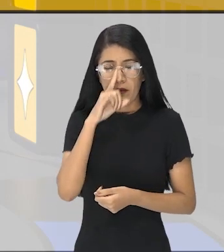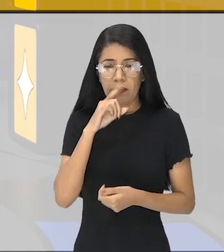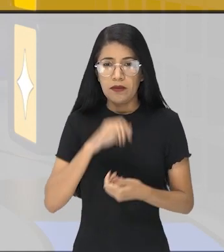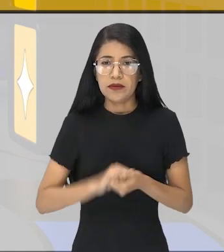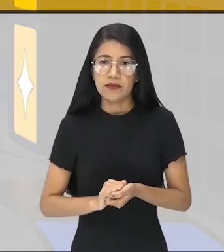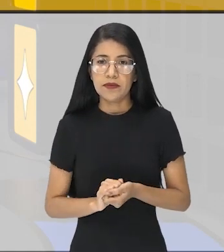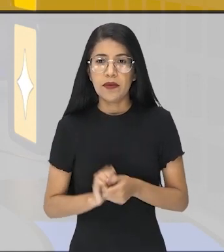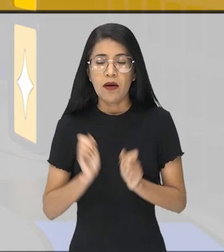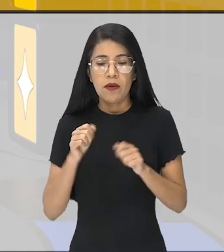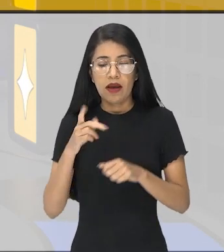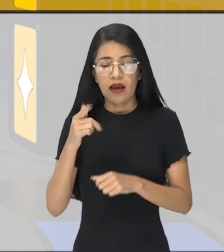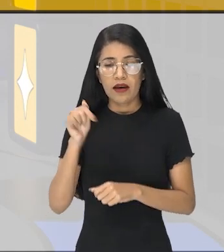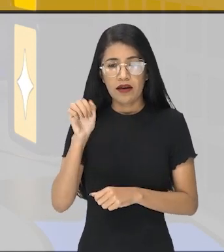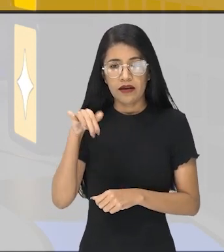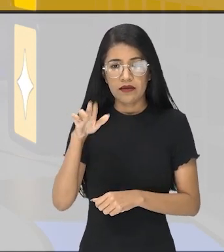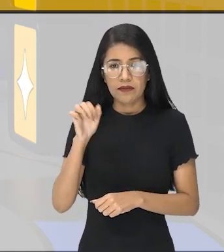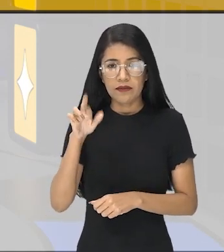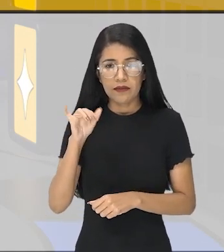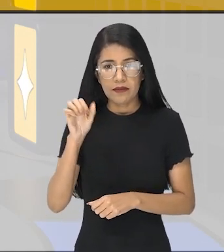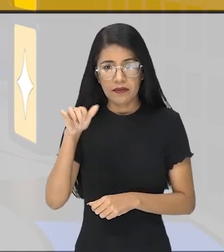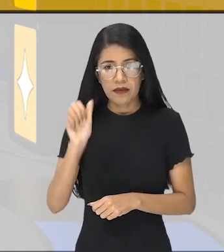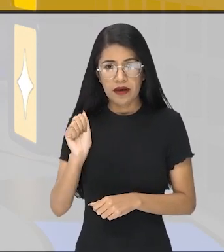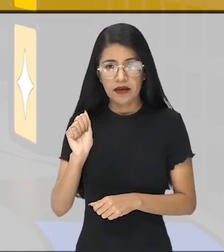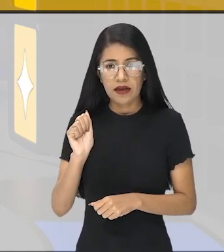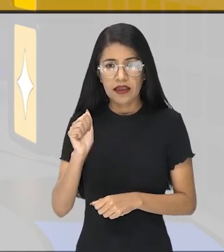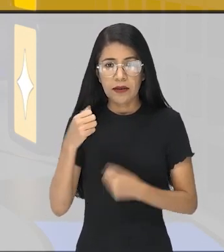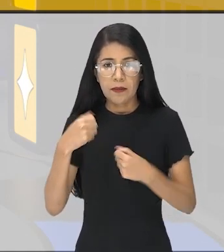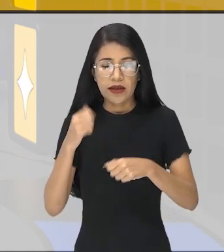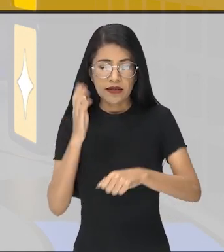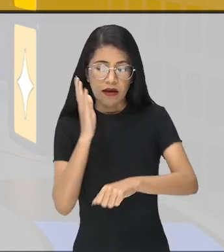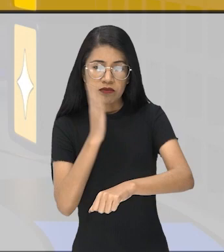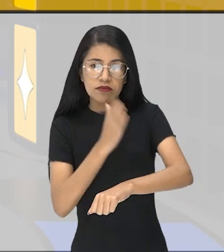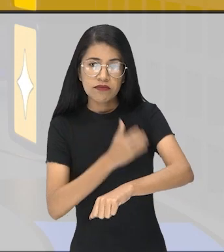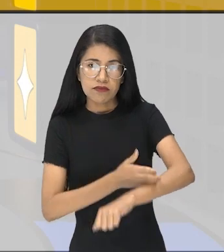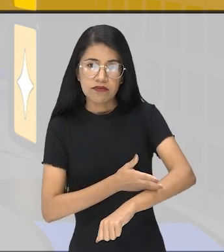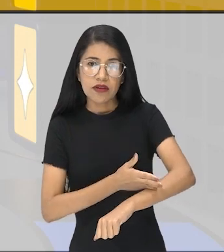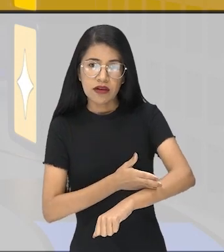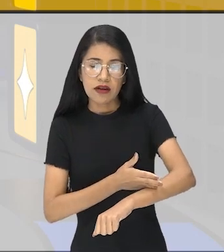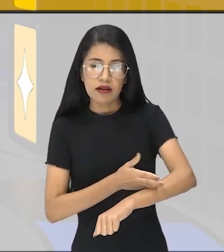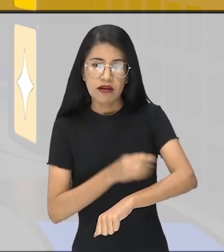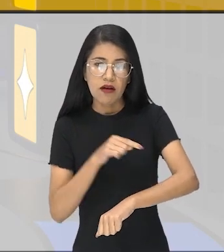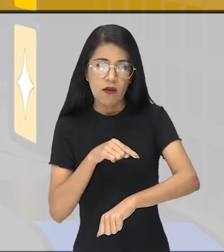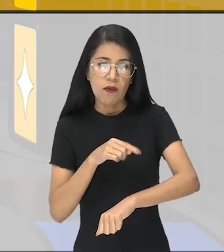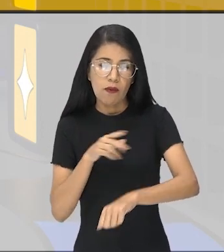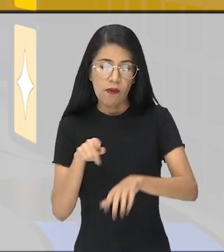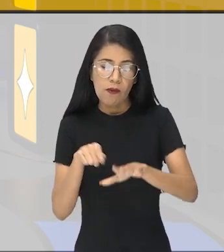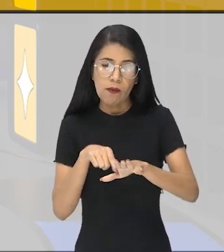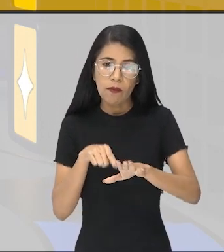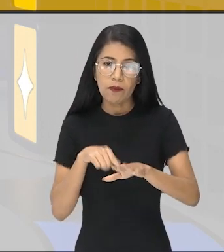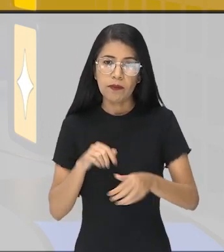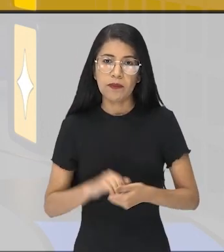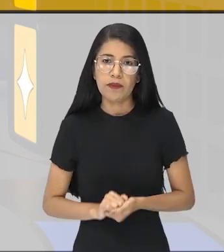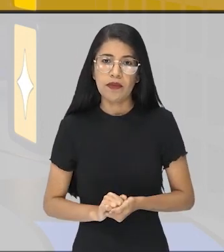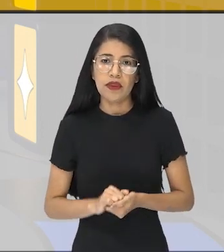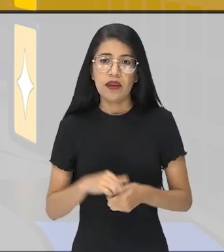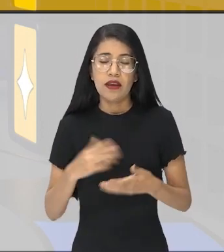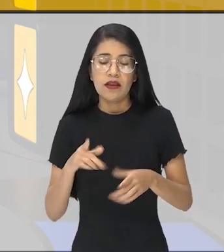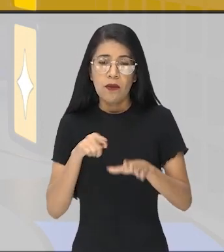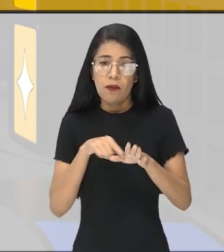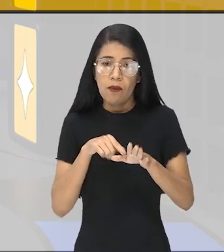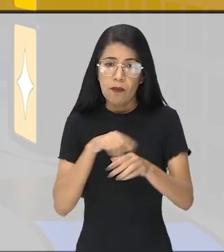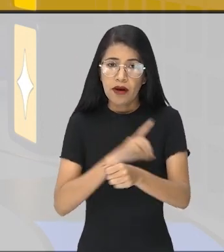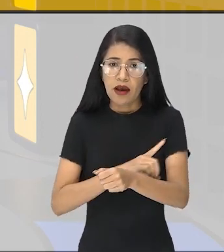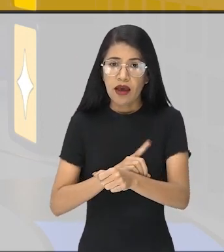provocar gangrena e levar à amputação, à perda daquele membro. Então, o pé diabético